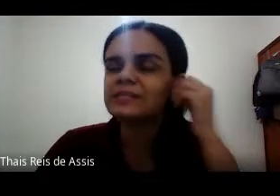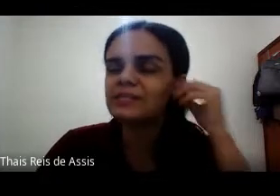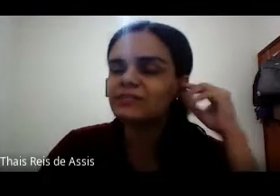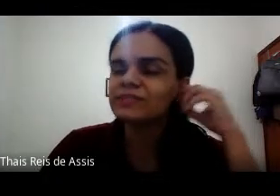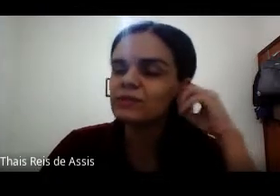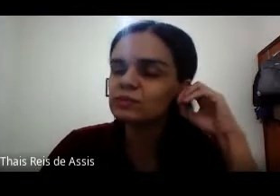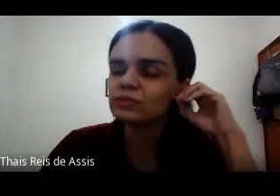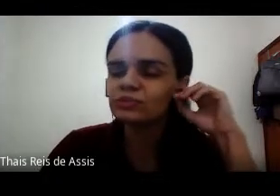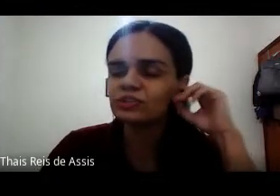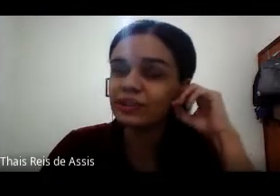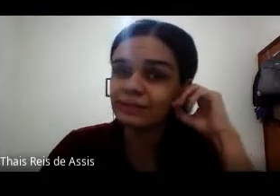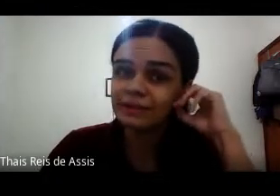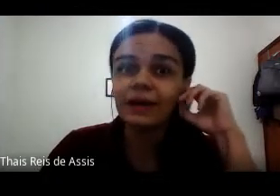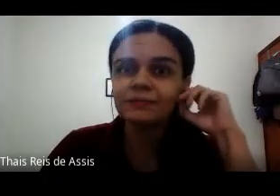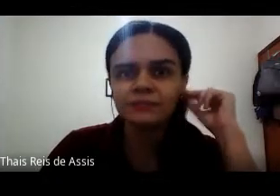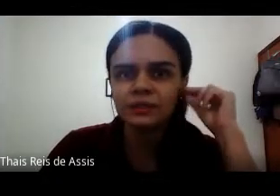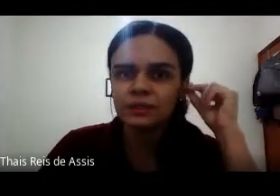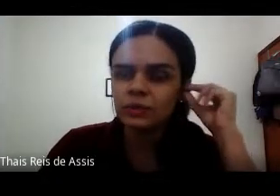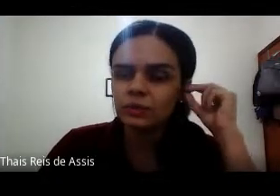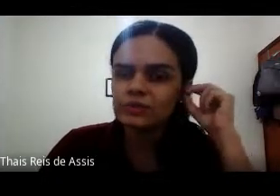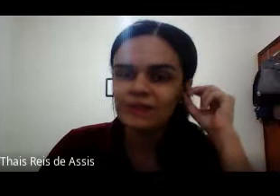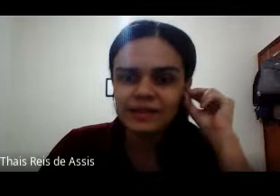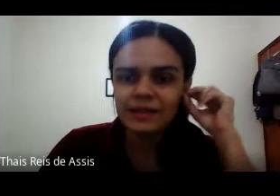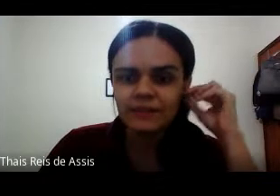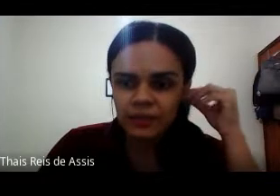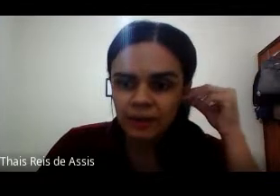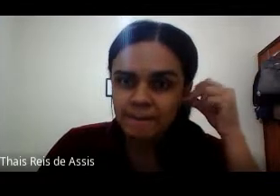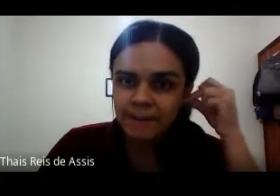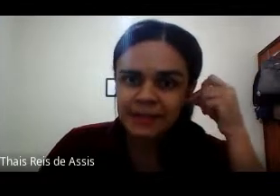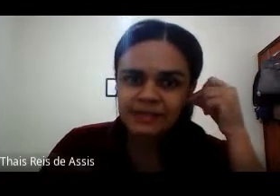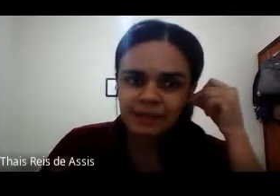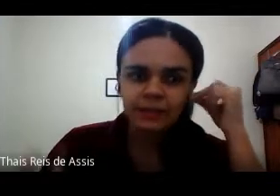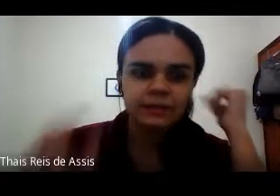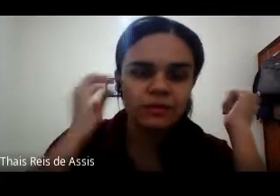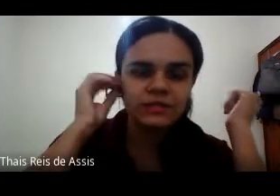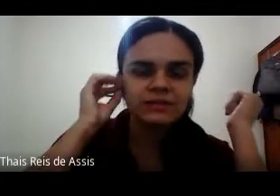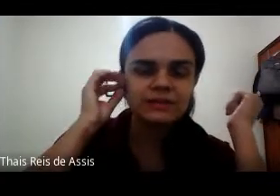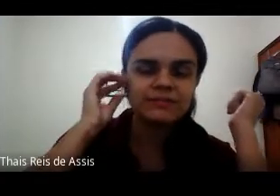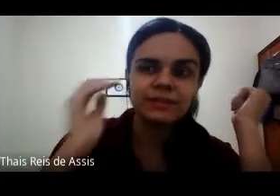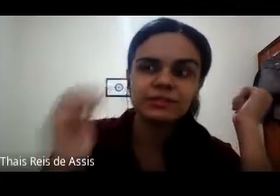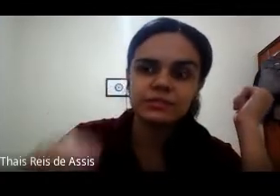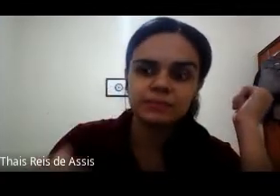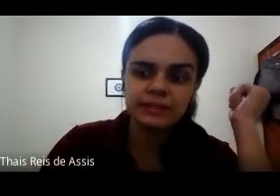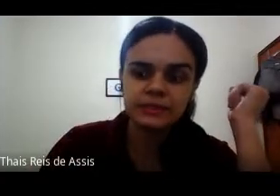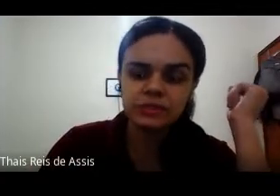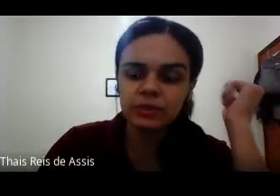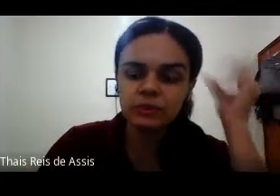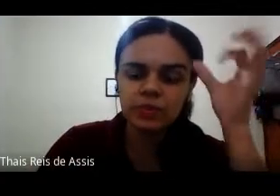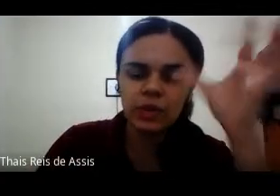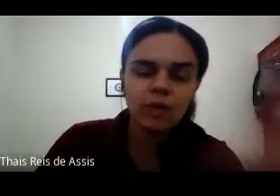gente precisa de fazer uso, de incrementar o nosso fazer, mas sabendo atribuir, mas